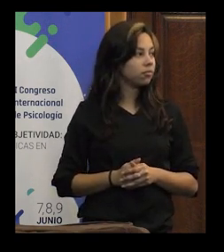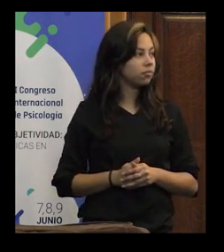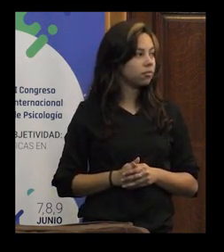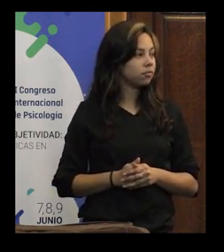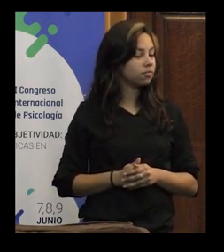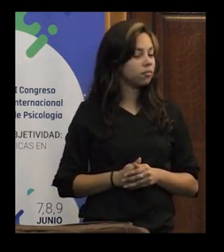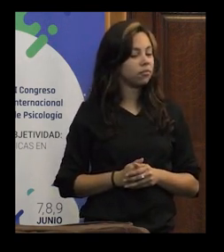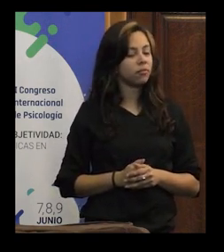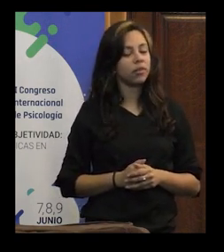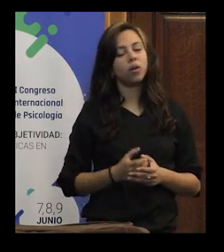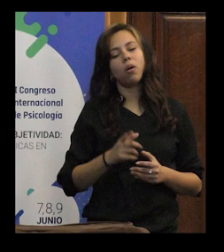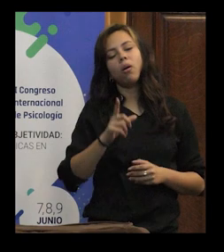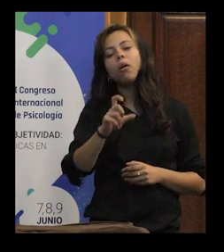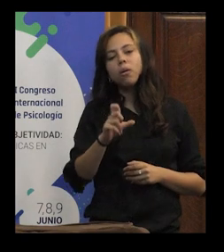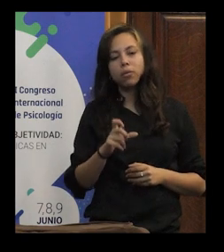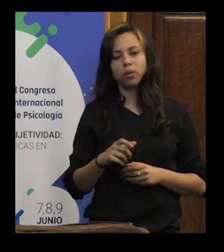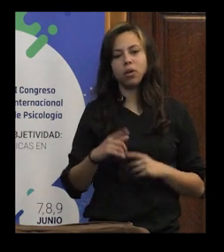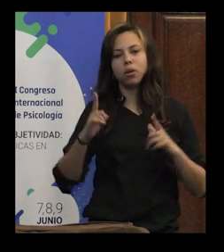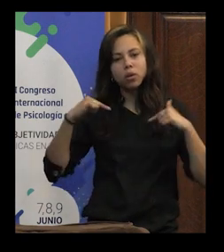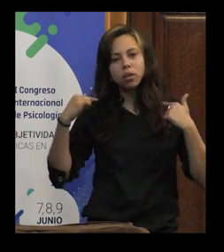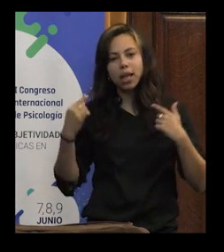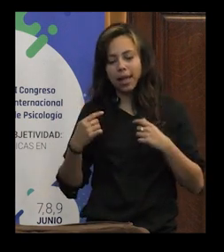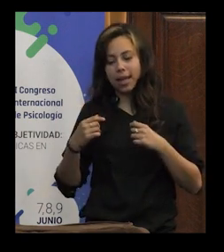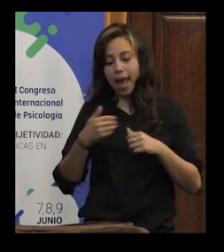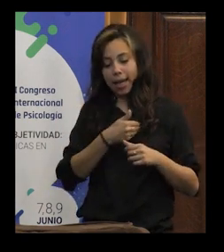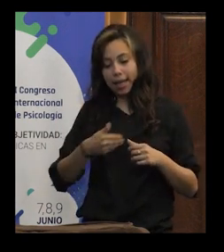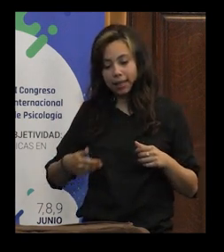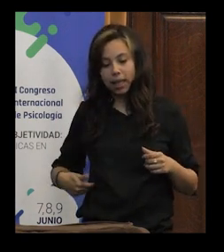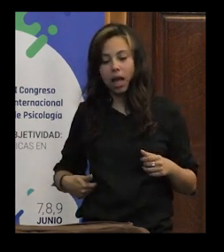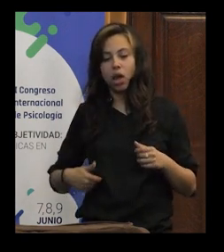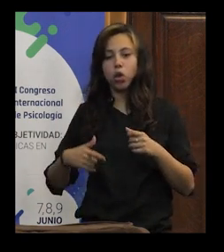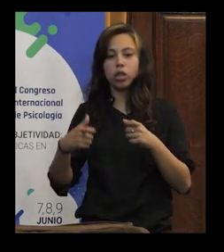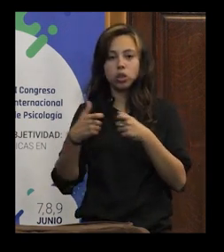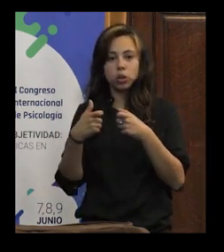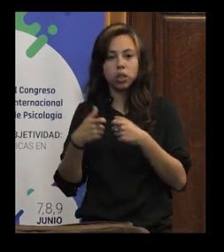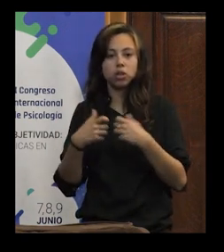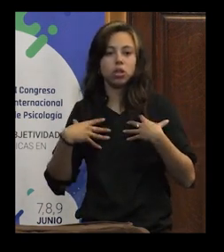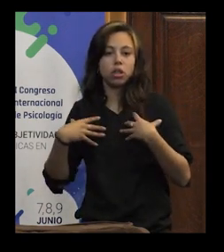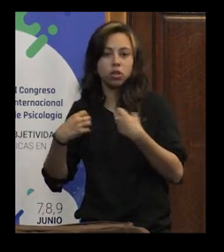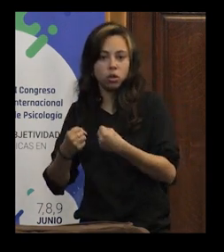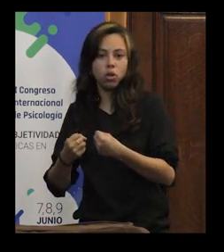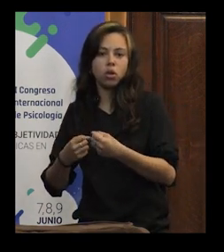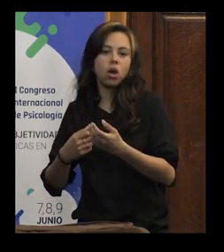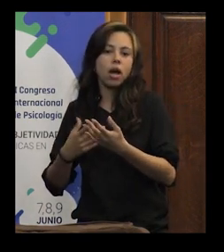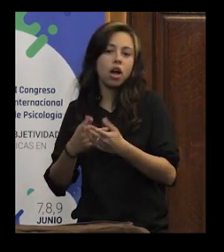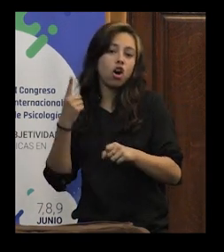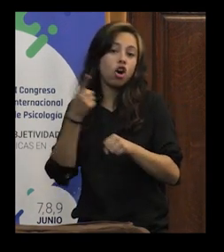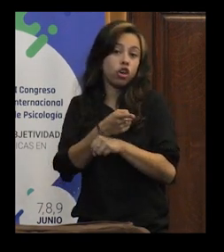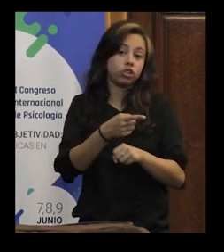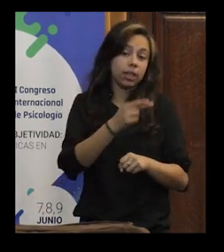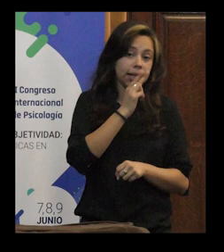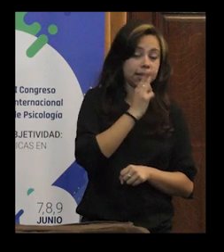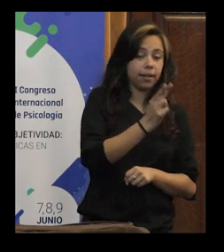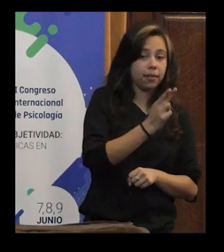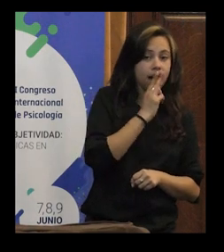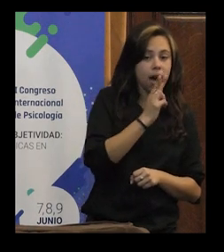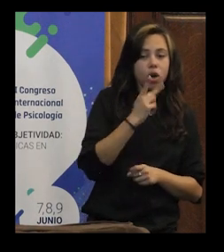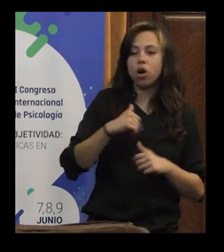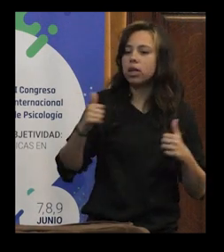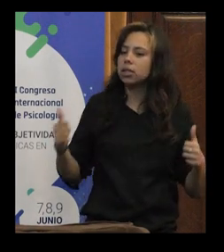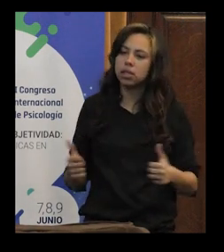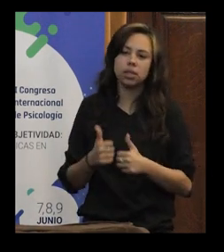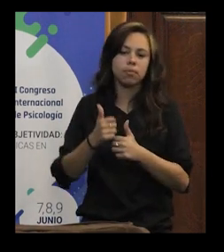apesar das proibições e anúncios derivados das políticas anti-tabaco, o uso do tabaco e